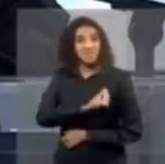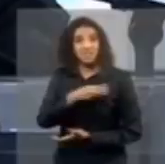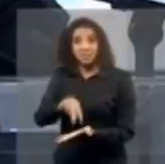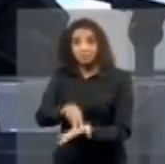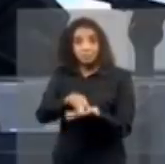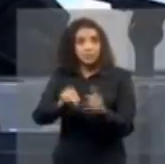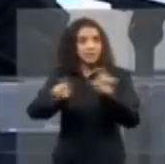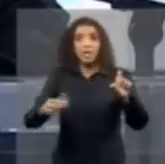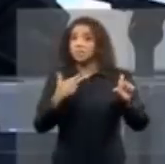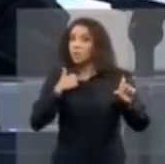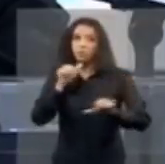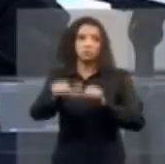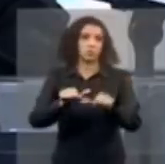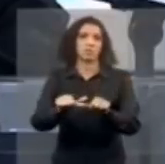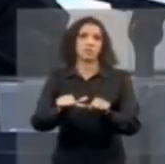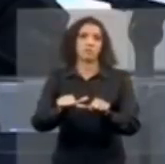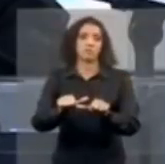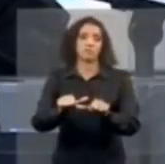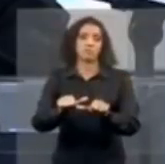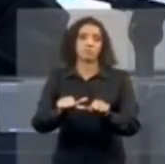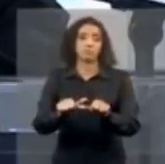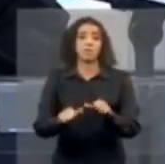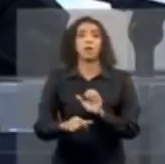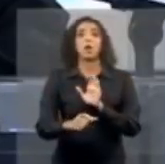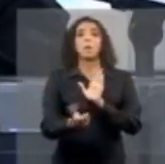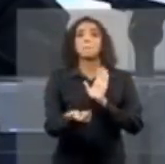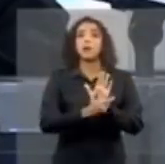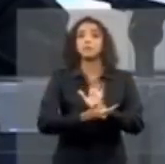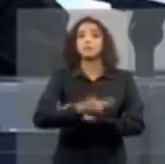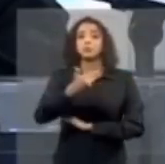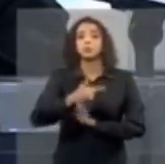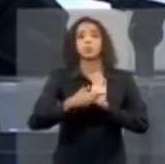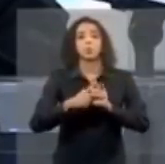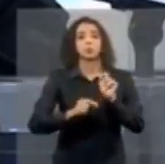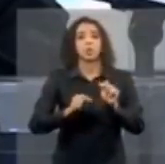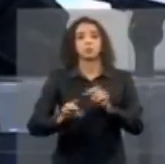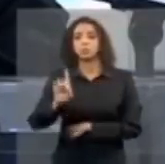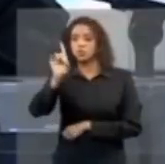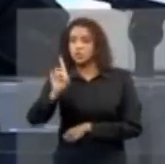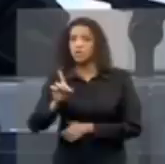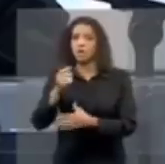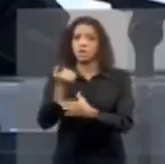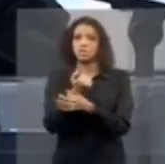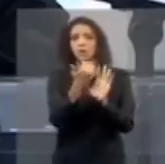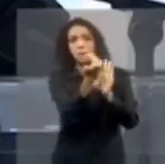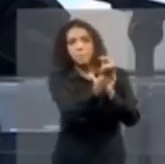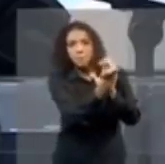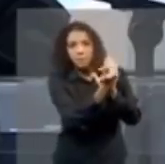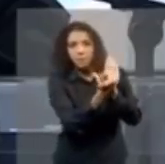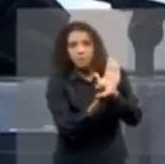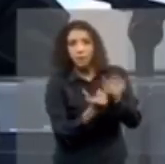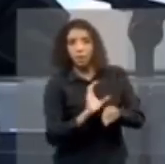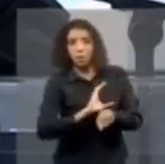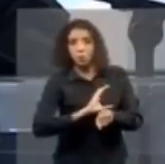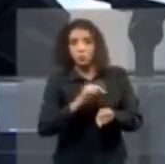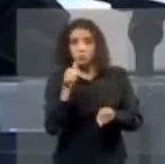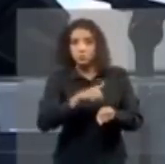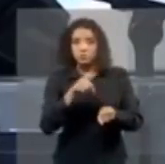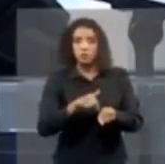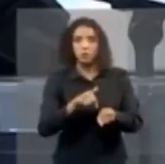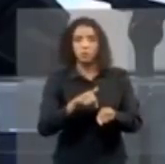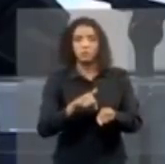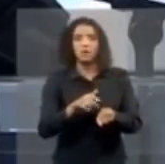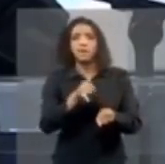é cláusula pétrea. E seu parágrafo 2º estabelece que os direitos e garantias expressos na Constituição